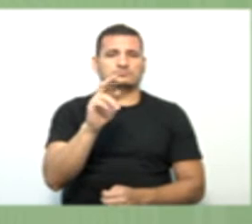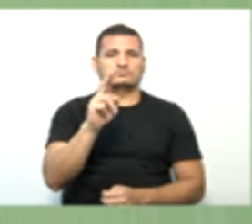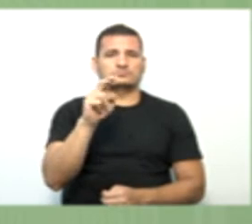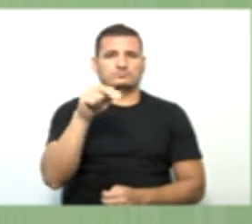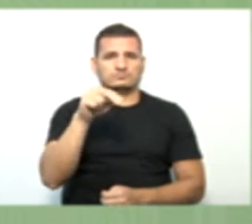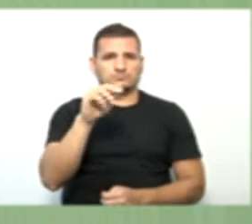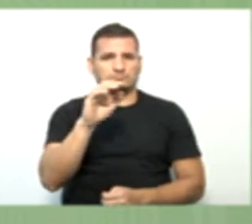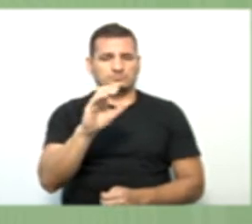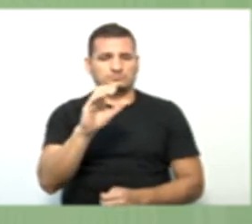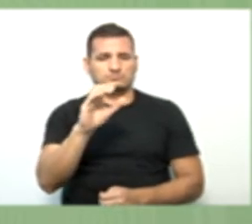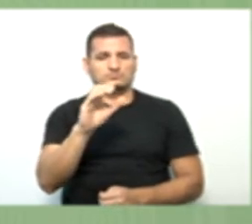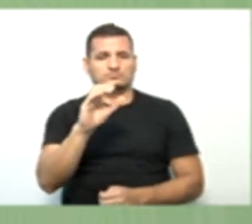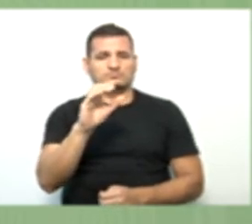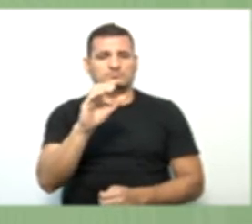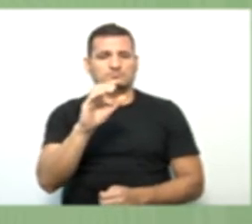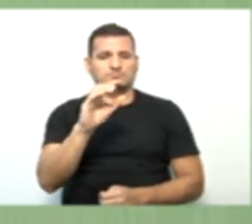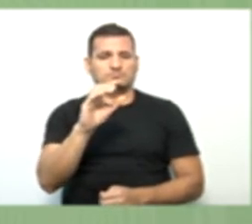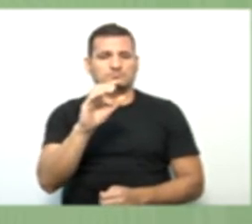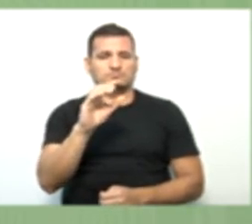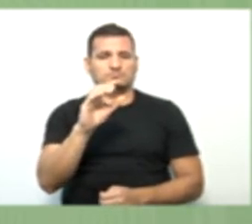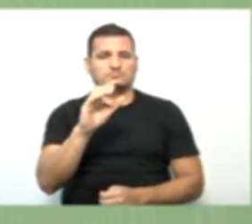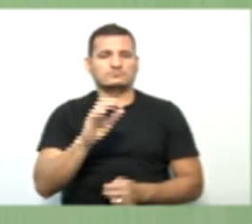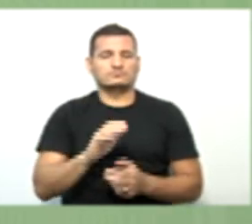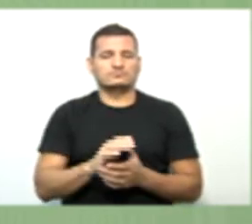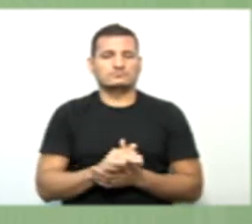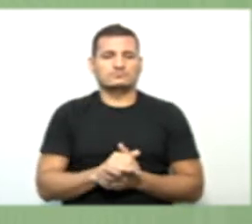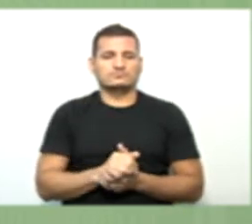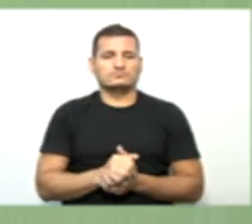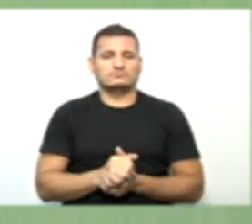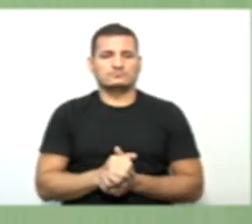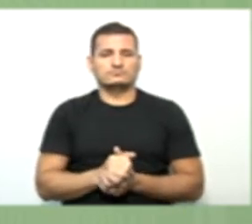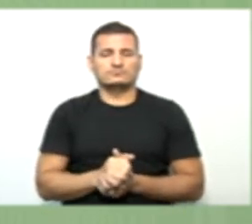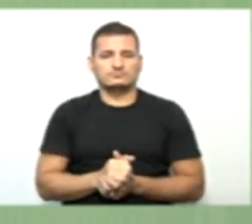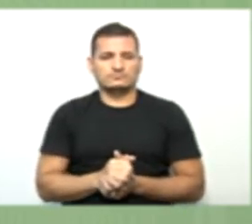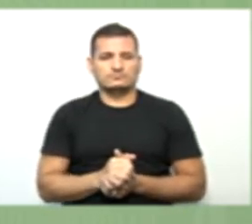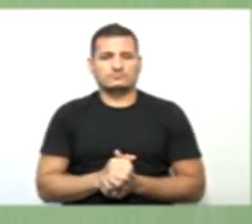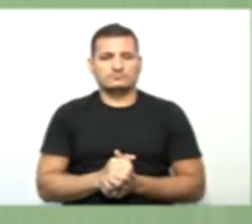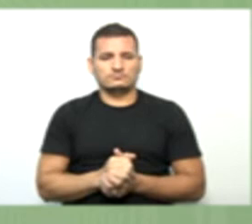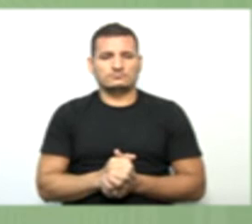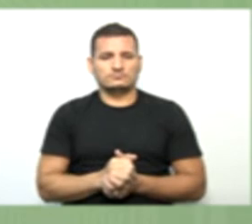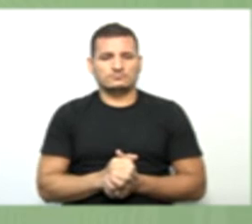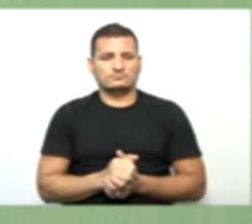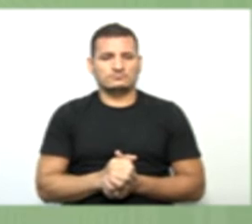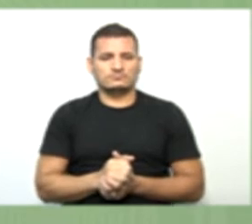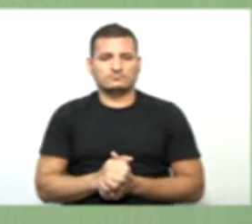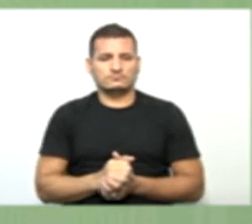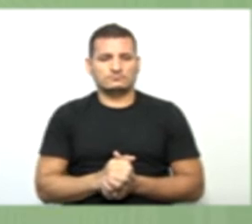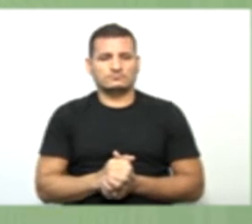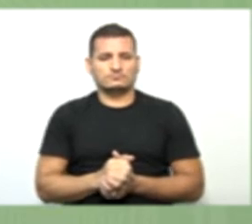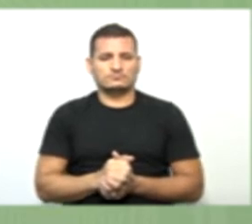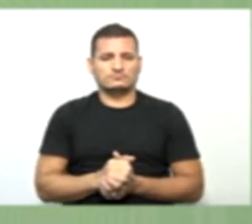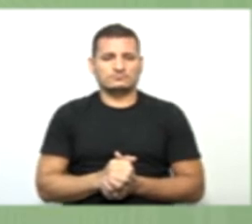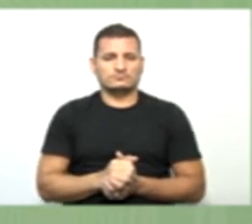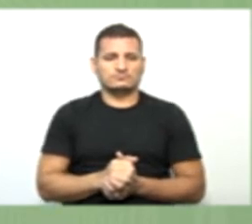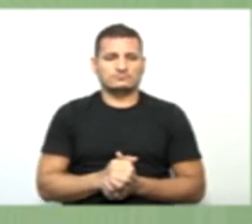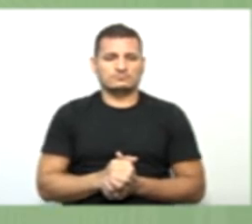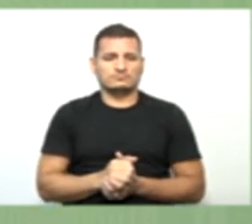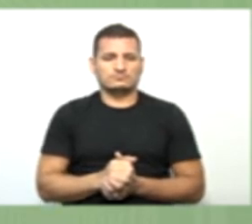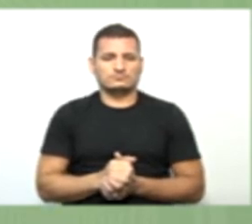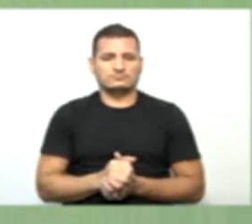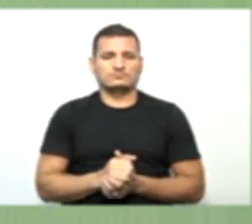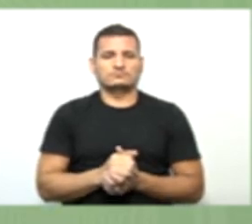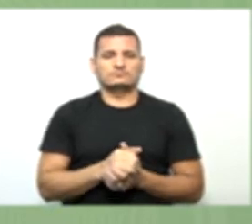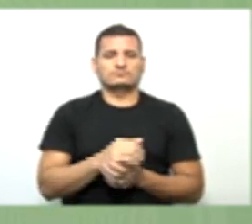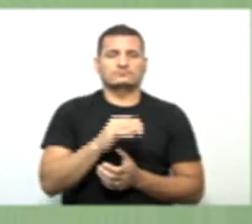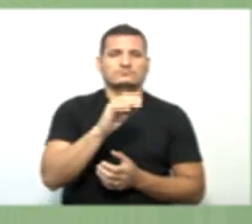seus comandos, executar os seus comandos, certo? Então, lembrando que uma função começa com a